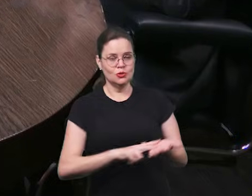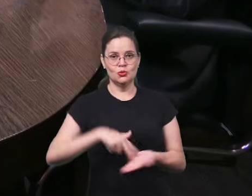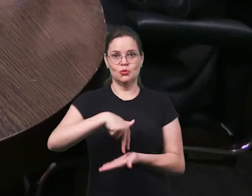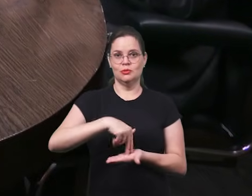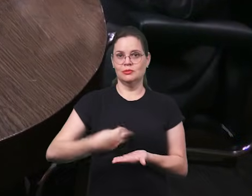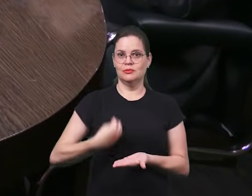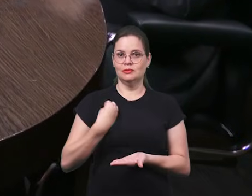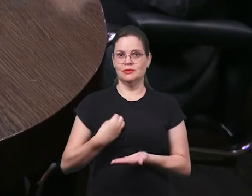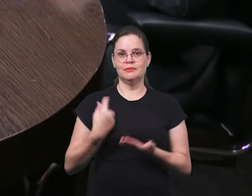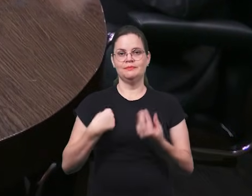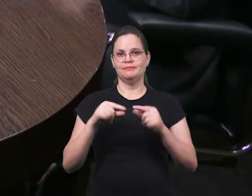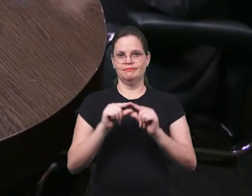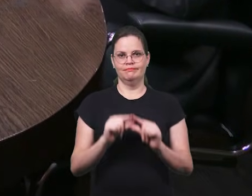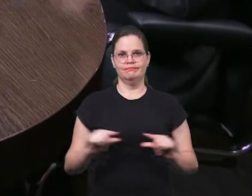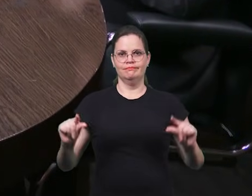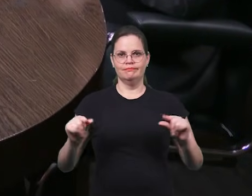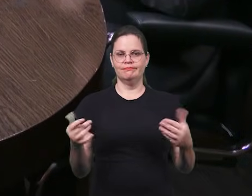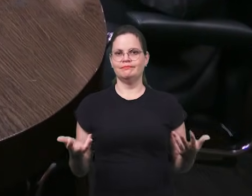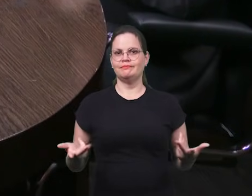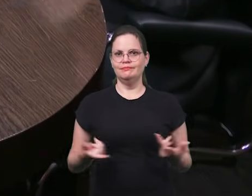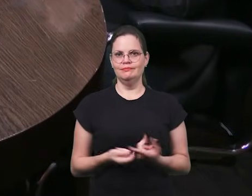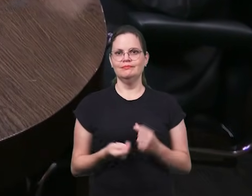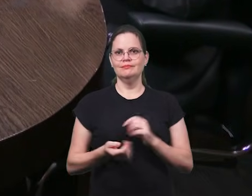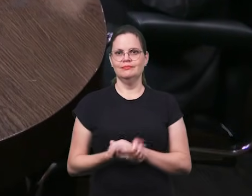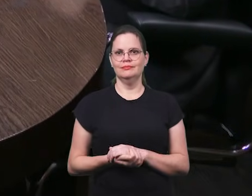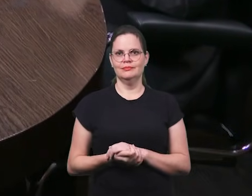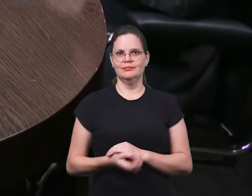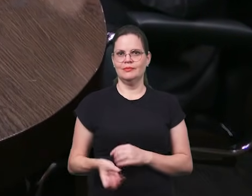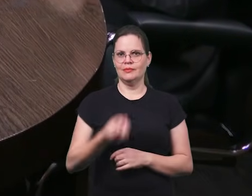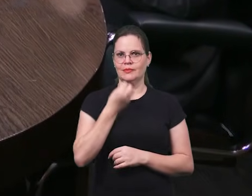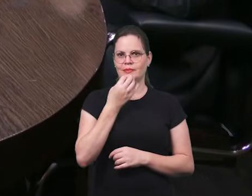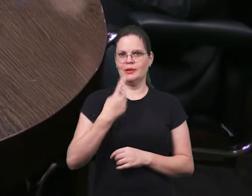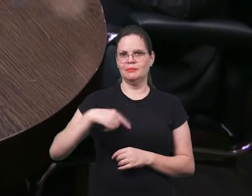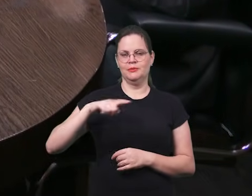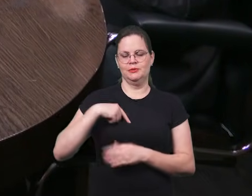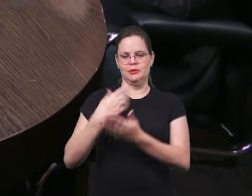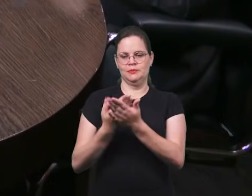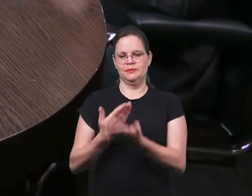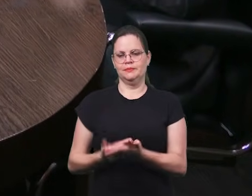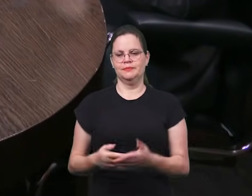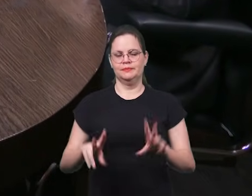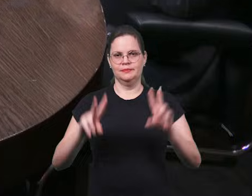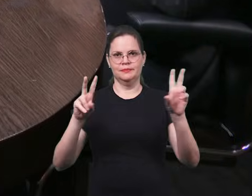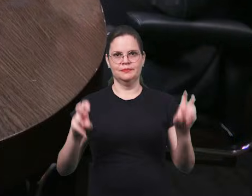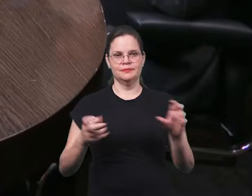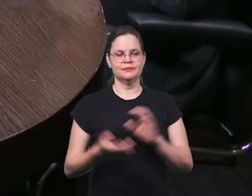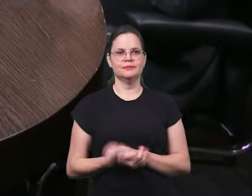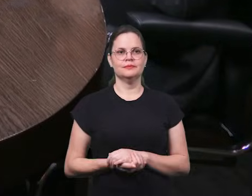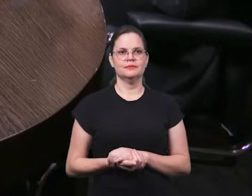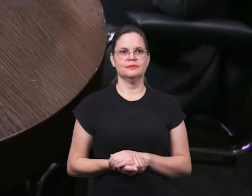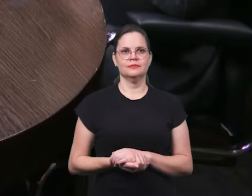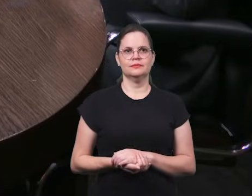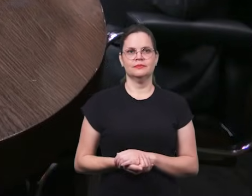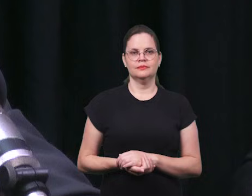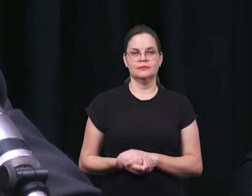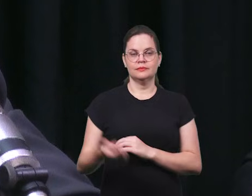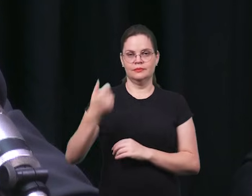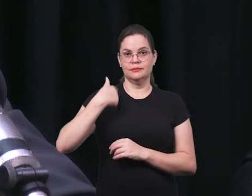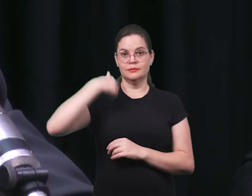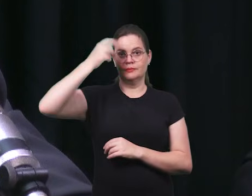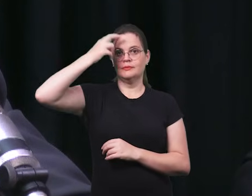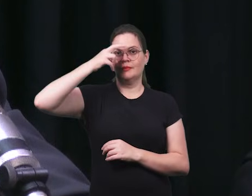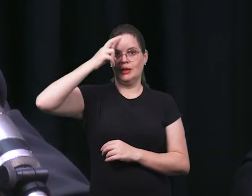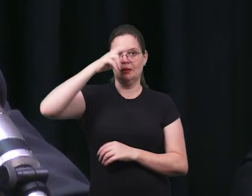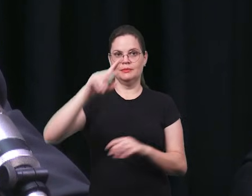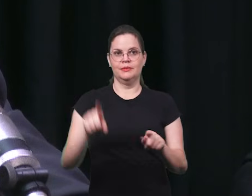é muito rica essa expressão e vale a pena a gente se debruçar sobre ela. Sem dúvida. Eu me recordei também,